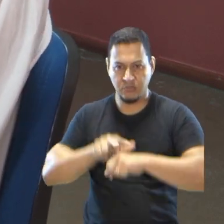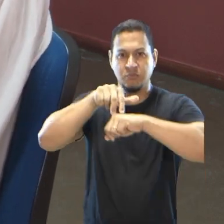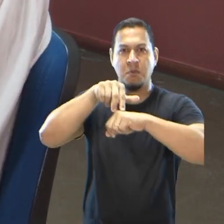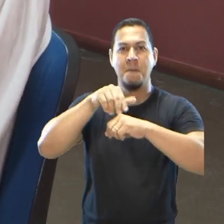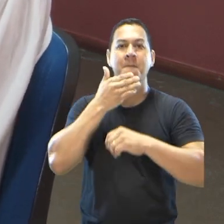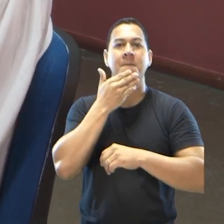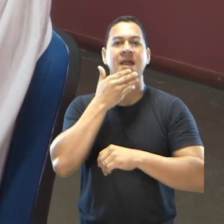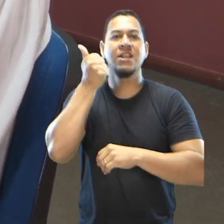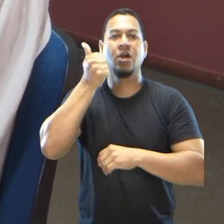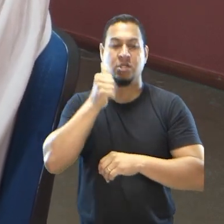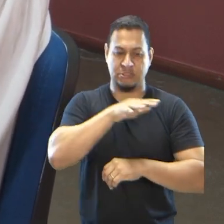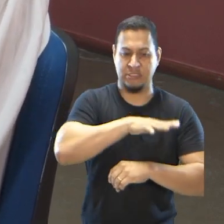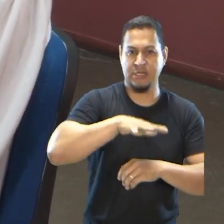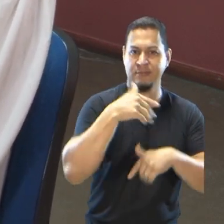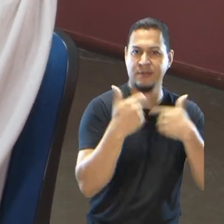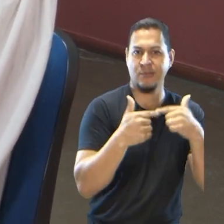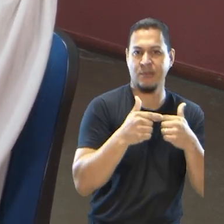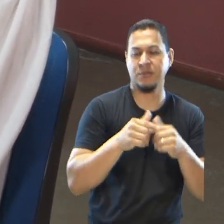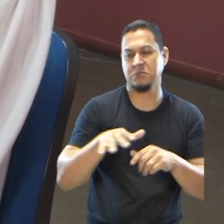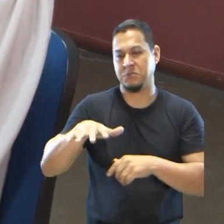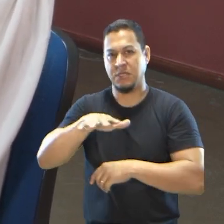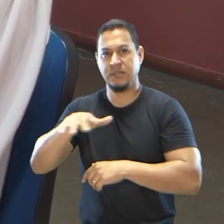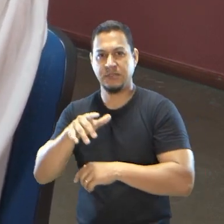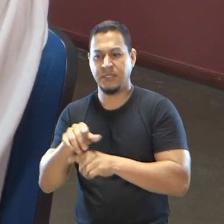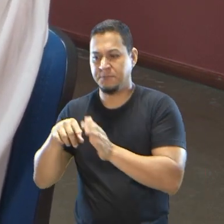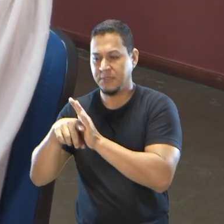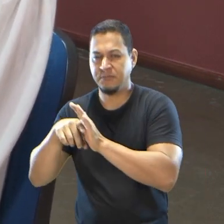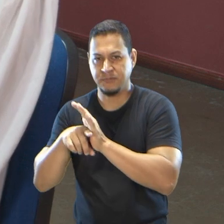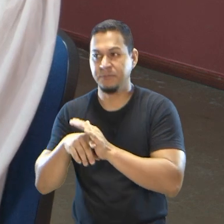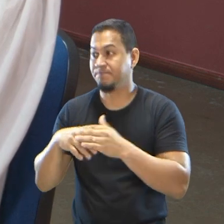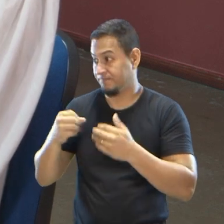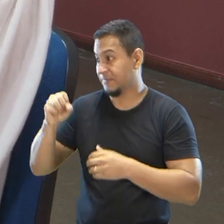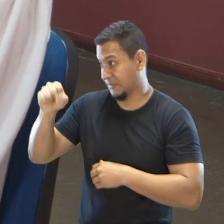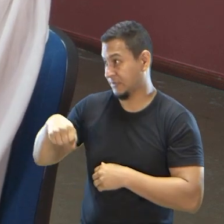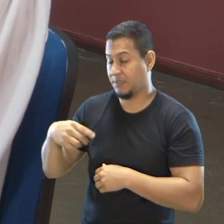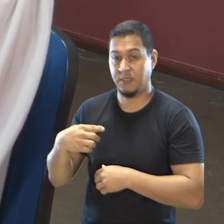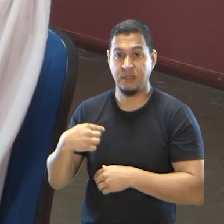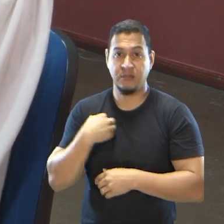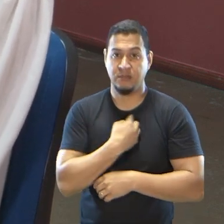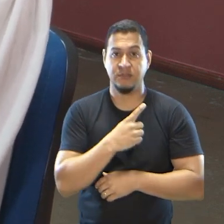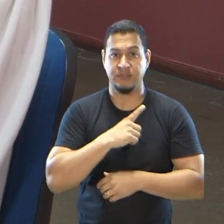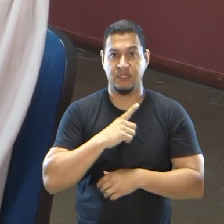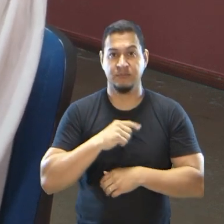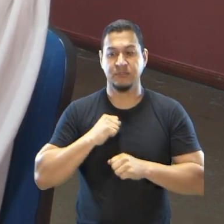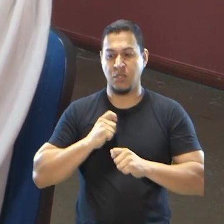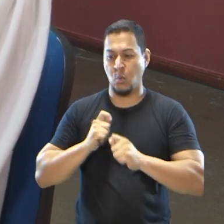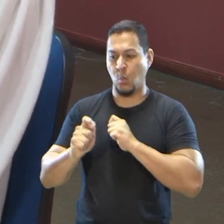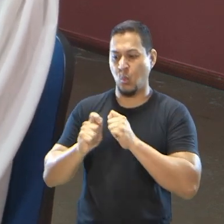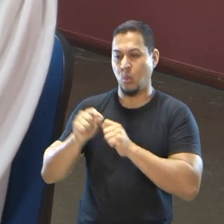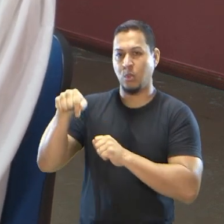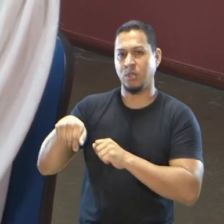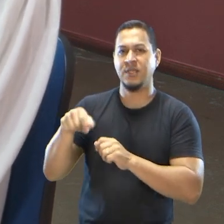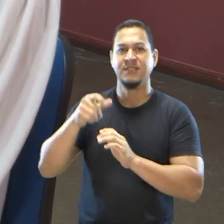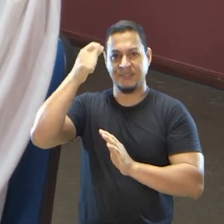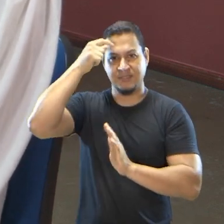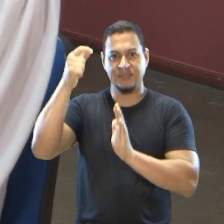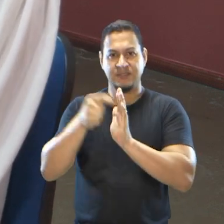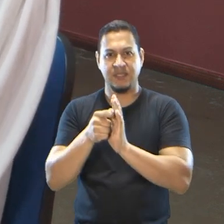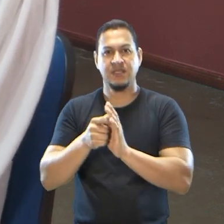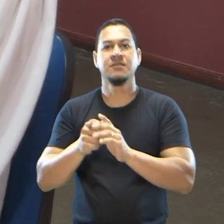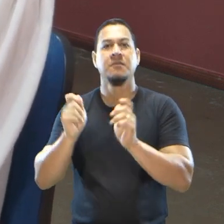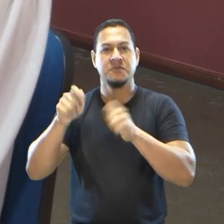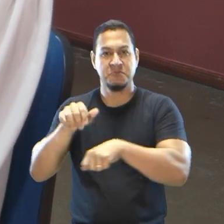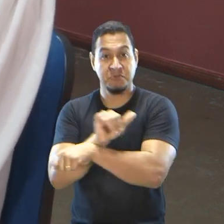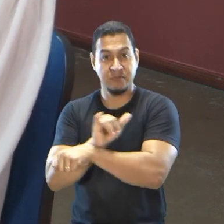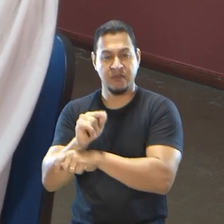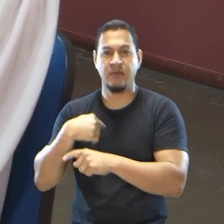destacar. Né, tanto no mercado de trabalho, tanto no mundo das pesquisas, né, Fabi? Com certeza. Nós temos que ter o domínio dessa ferramenta. Então, a gente já